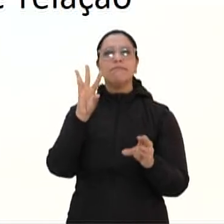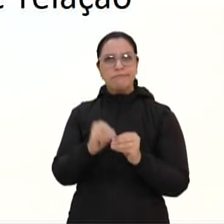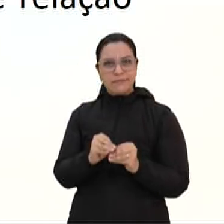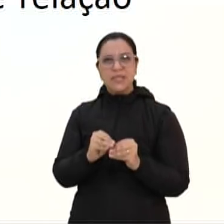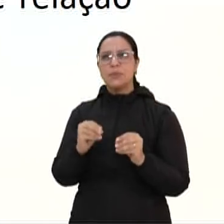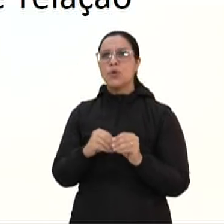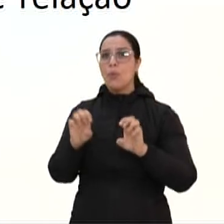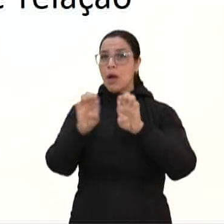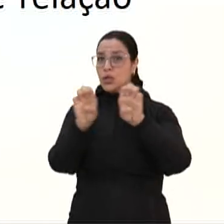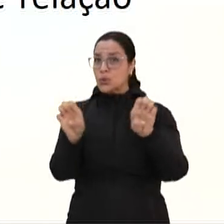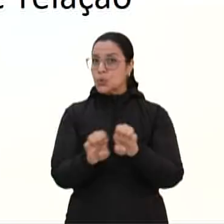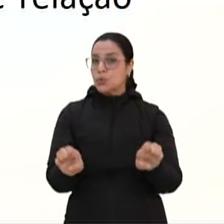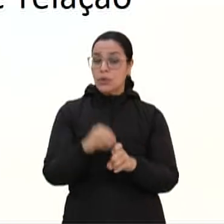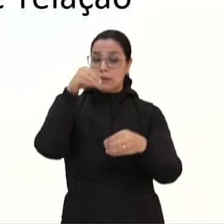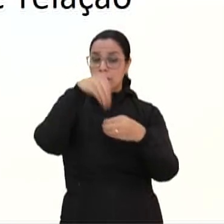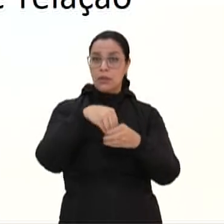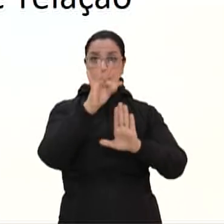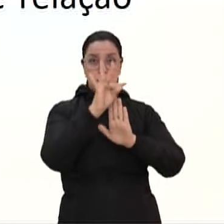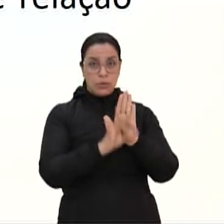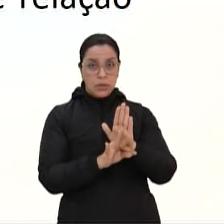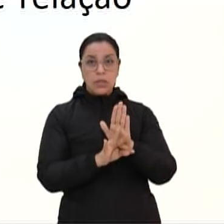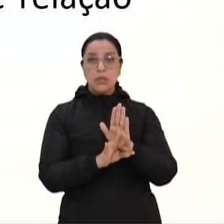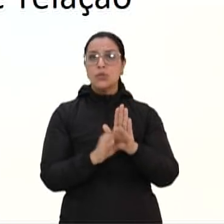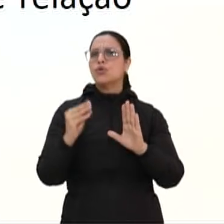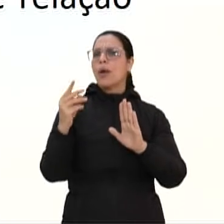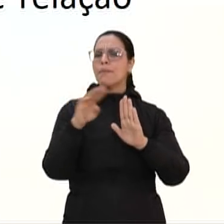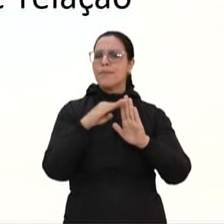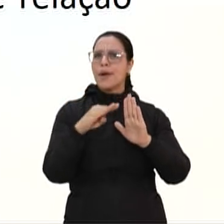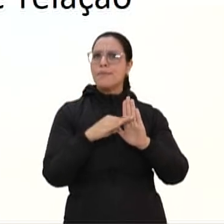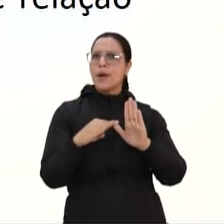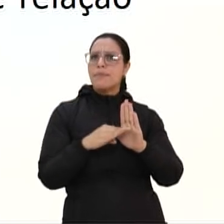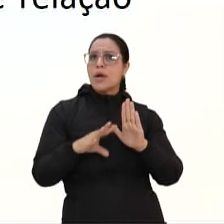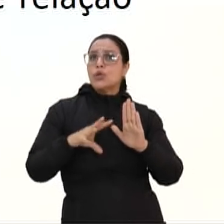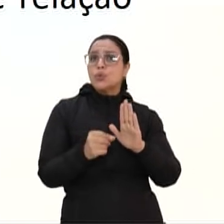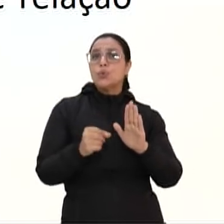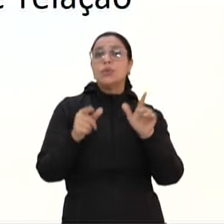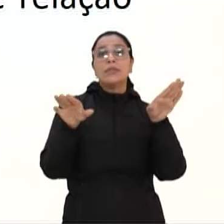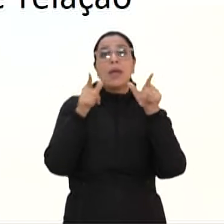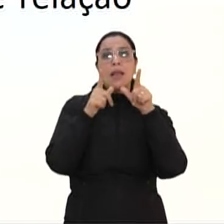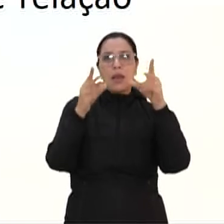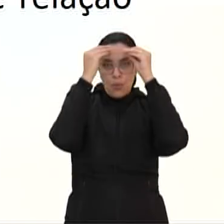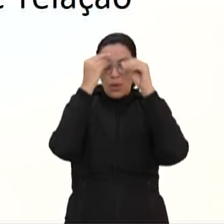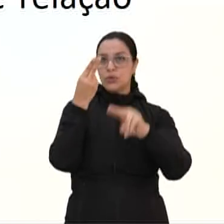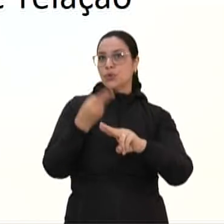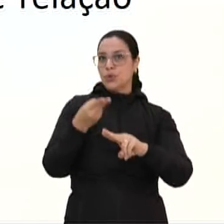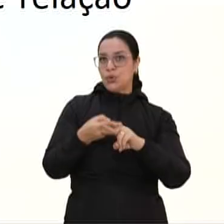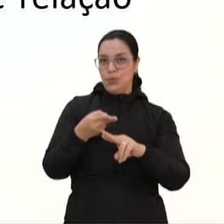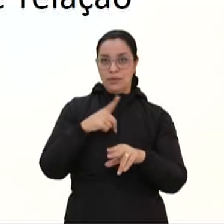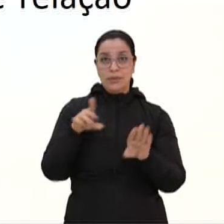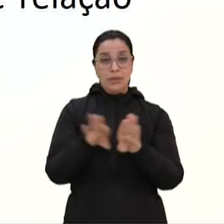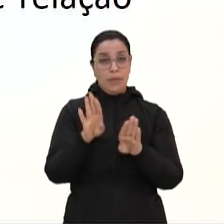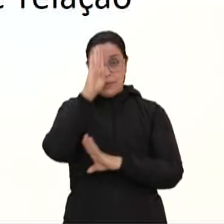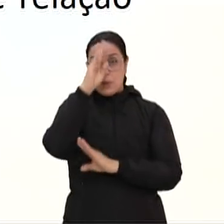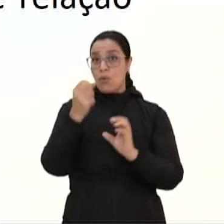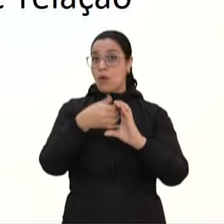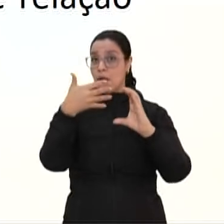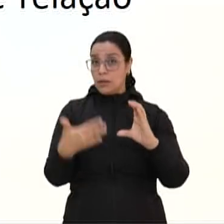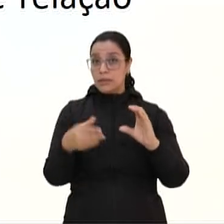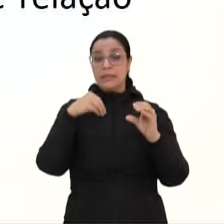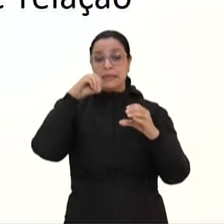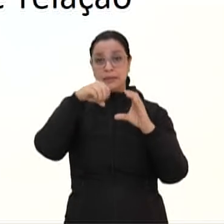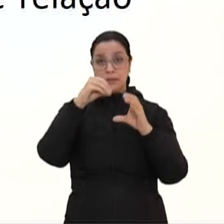indicam tempo. O que vimos na aula de hoje, turminha? Foi interessante, né? Eu